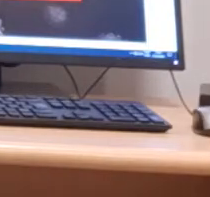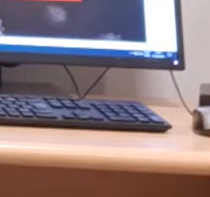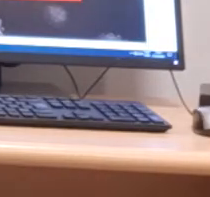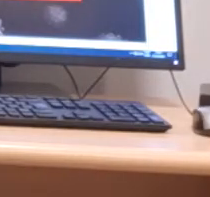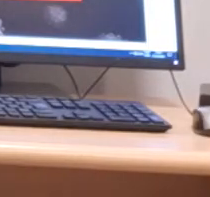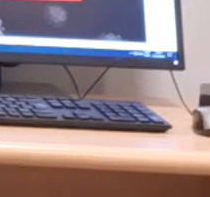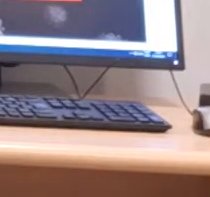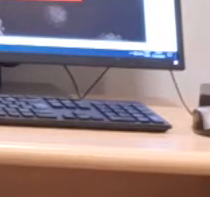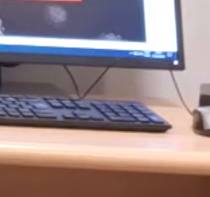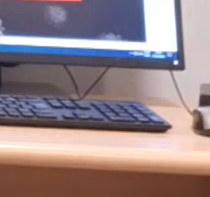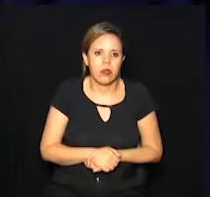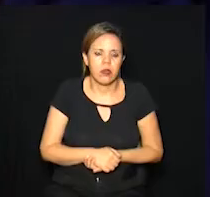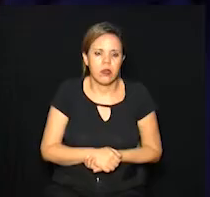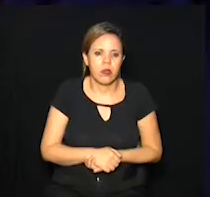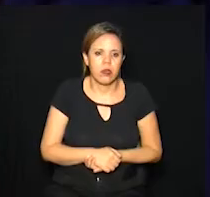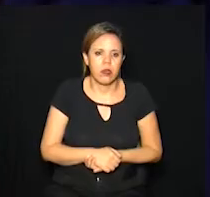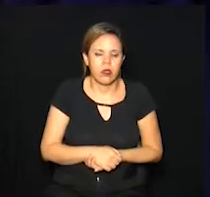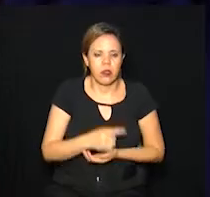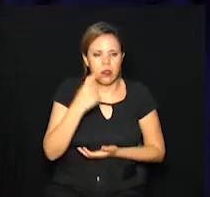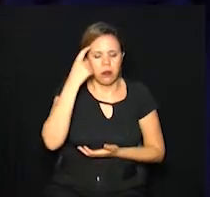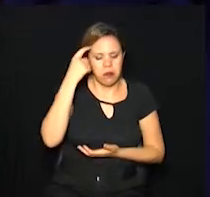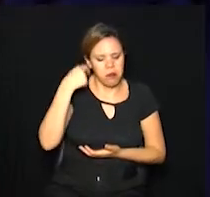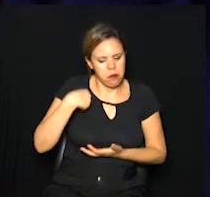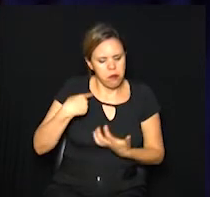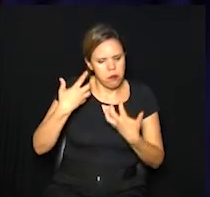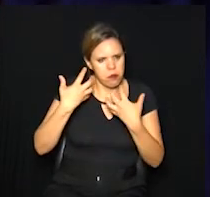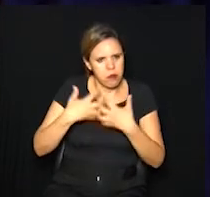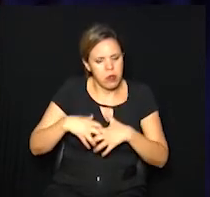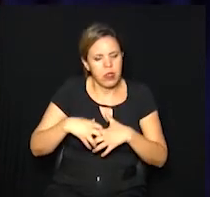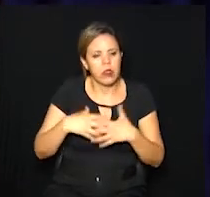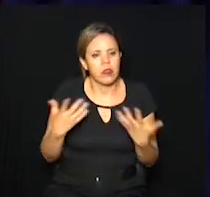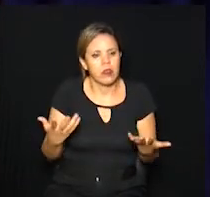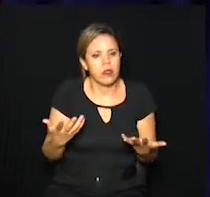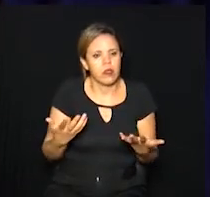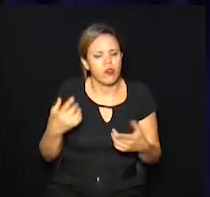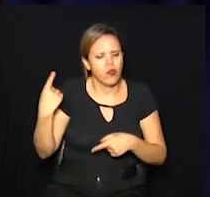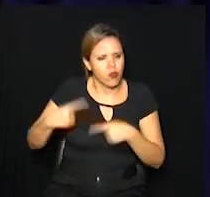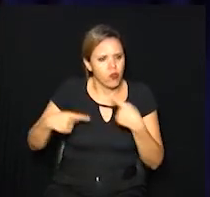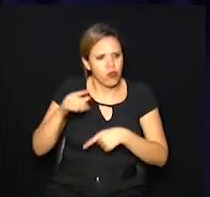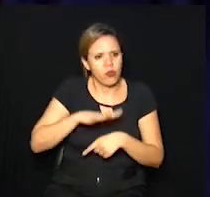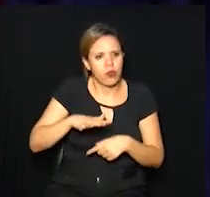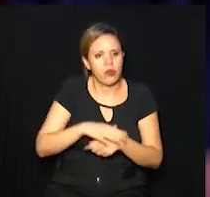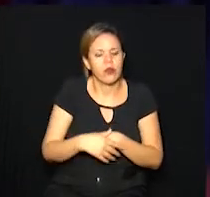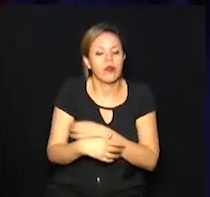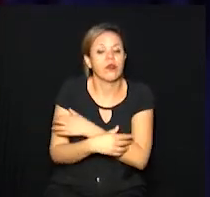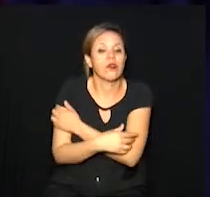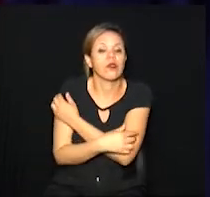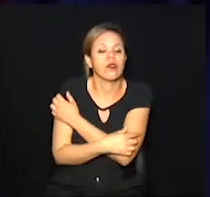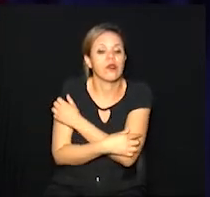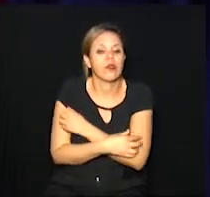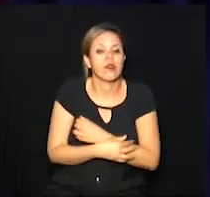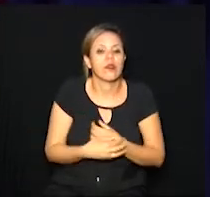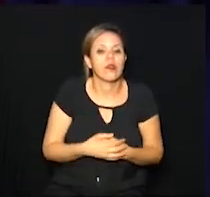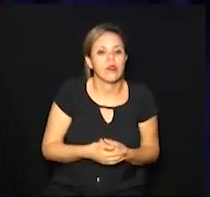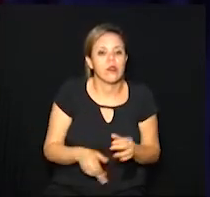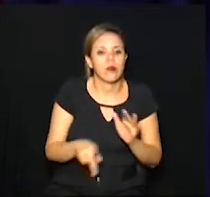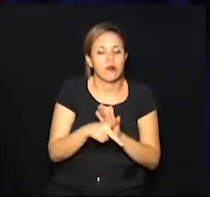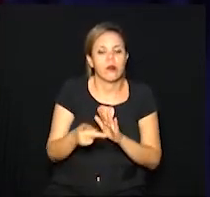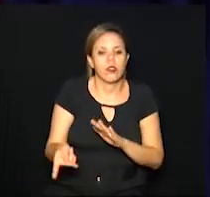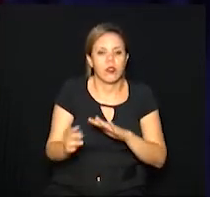festas universitárias. Penso eu, deveriam ser discutidos nas